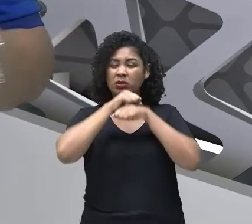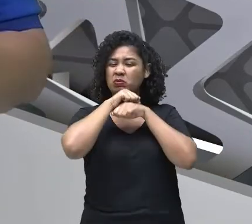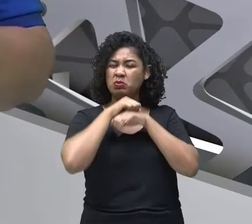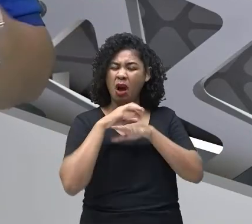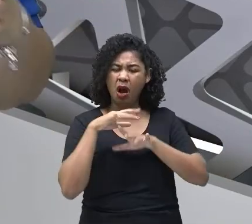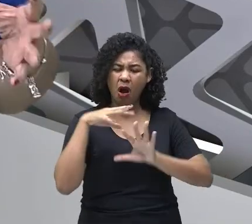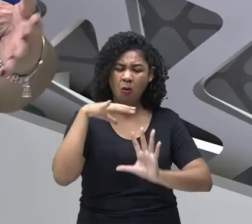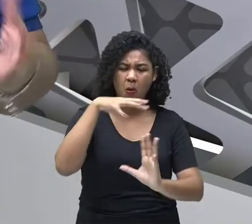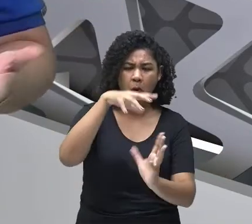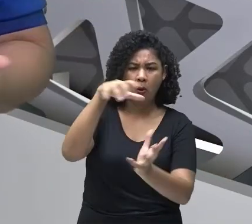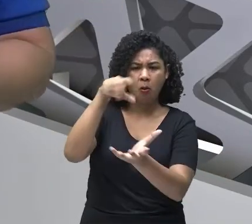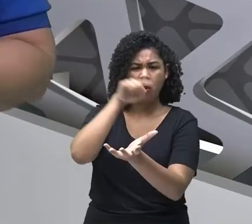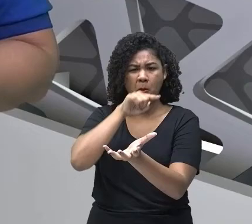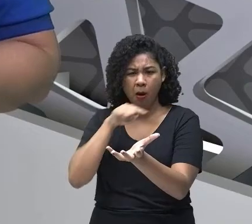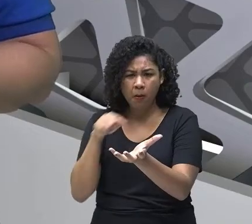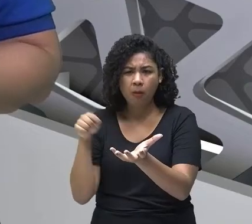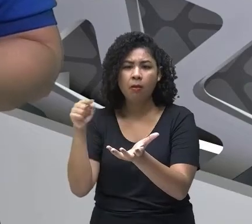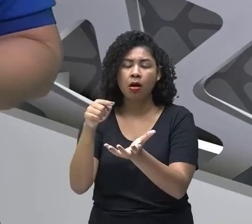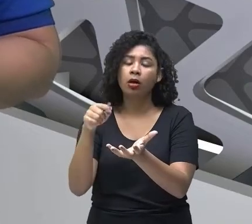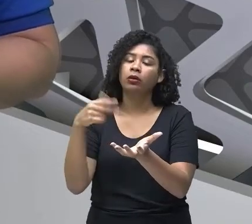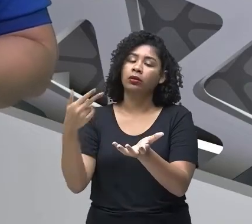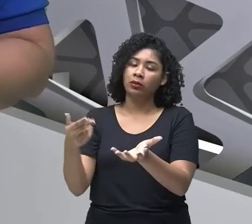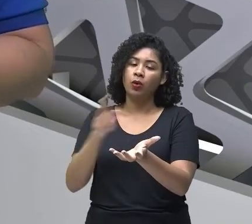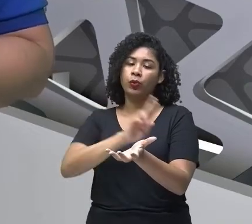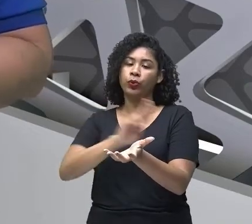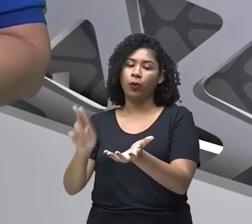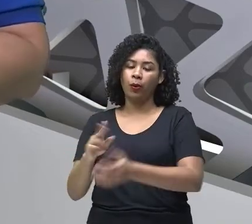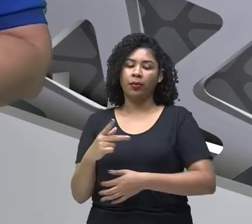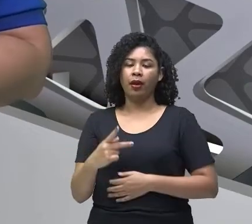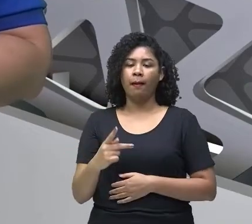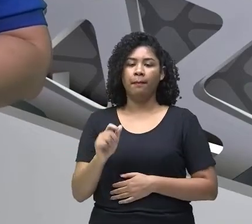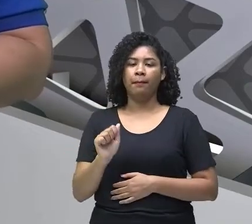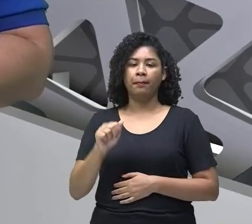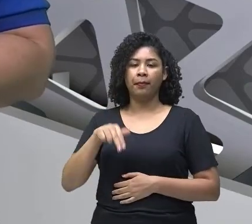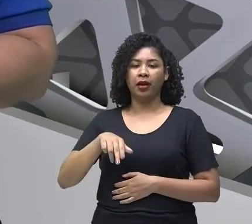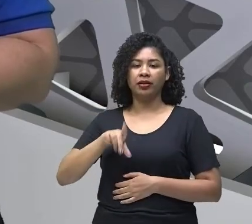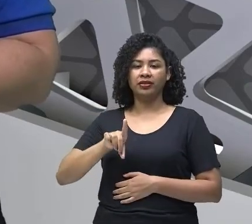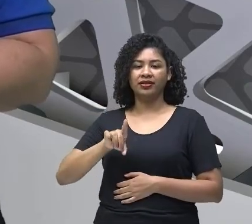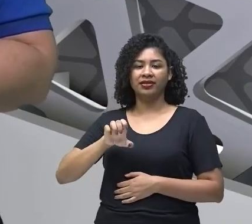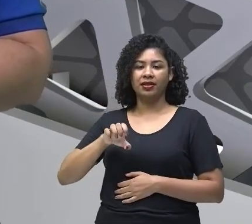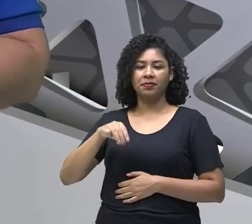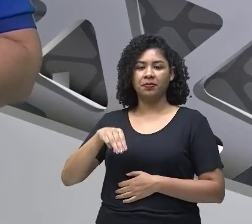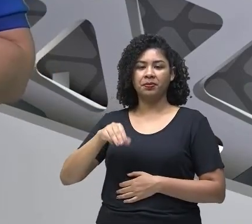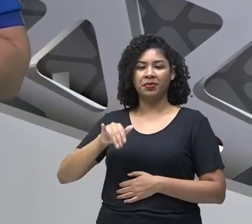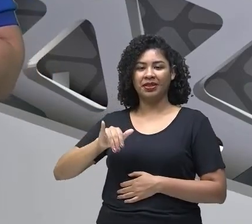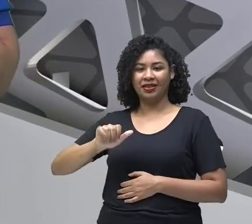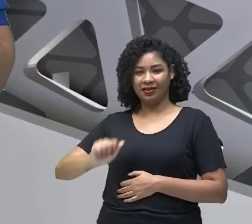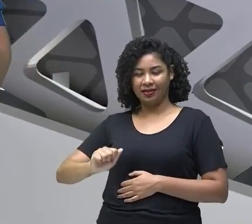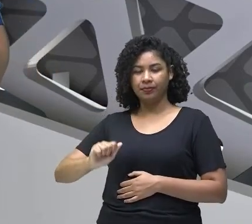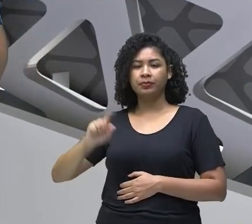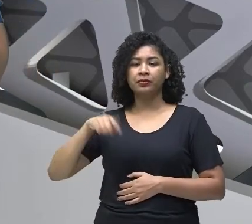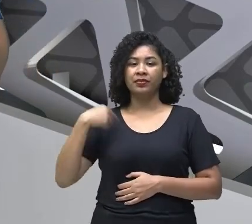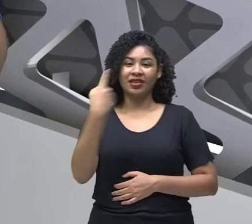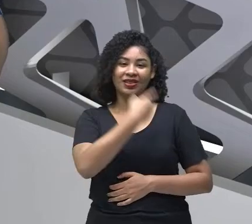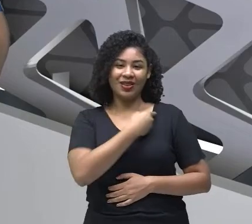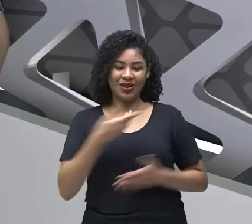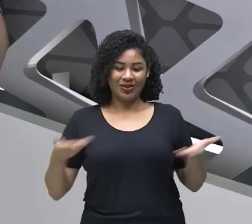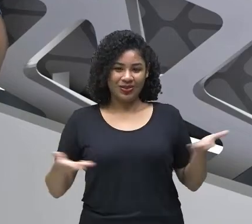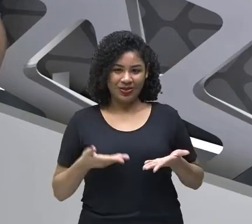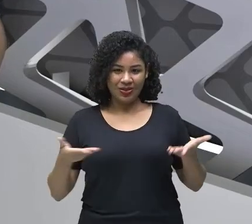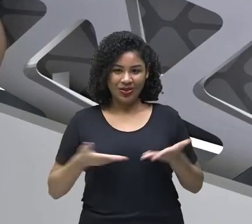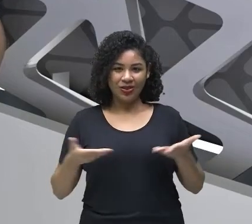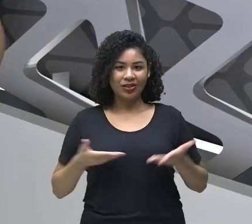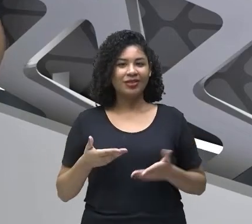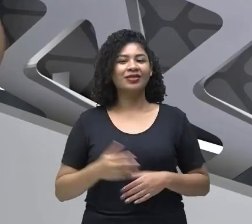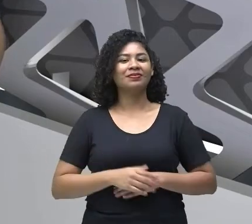globo, atingir o mundo todo, a gente diz que essa doença é pandêmica. E nós aqui passamos